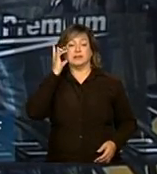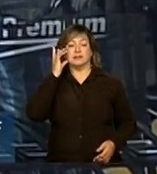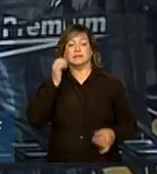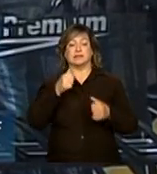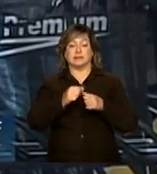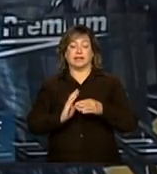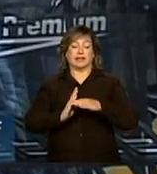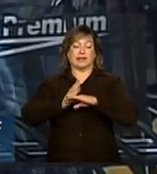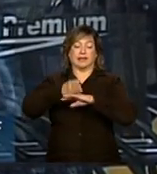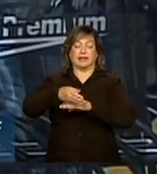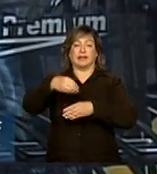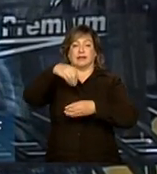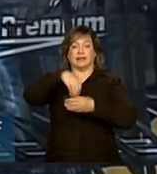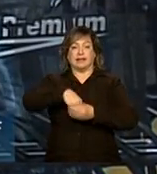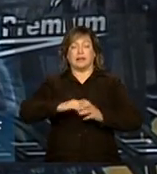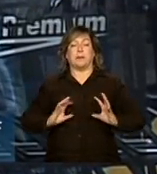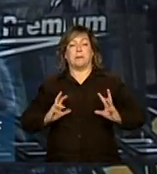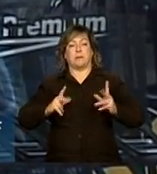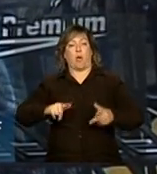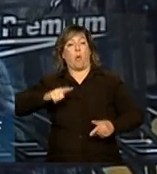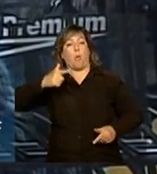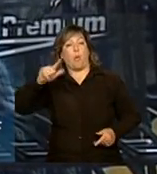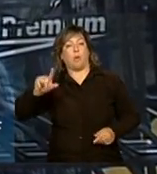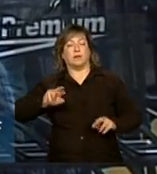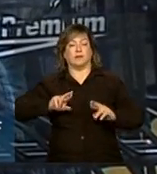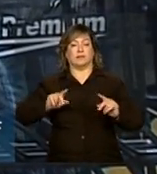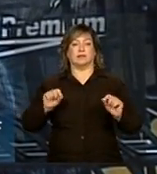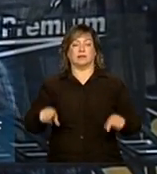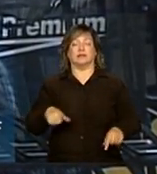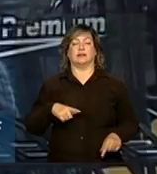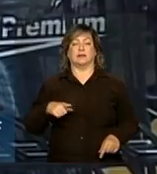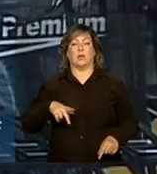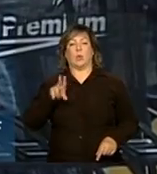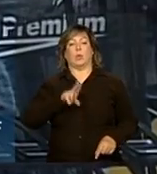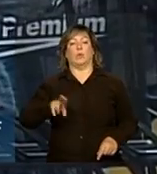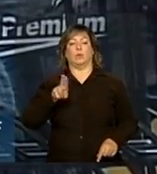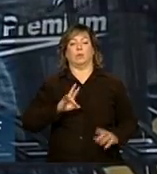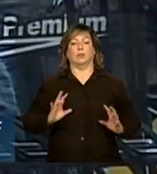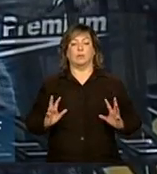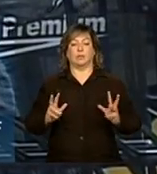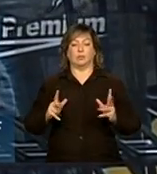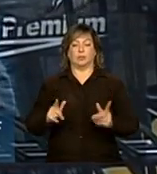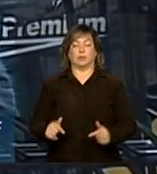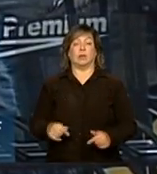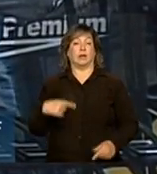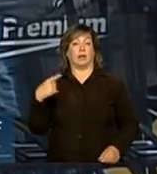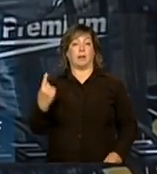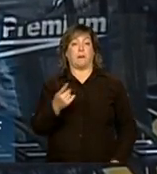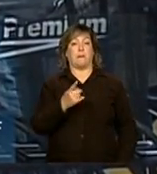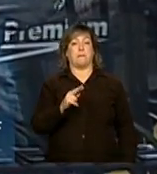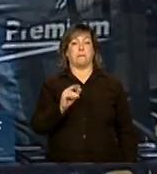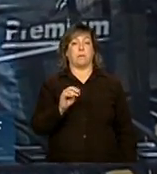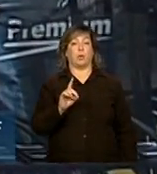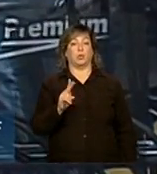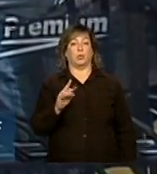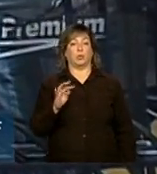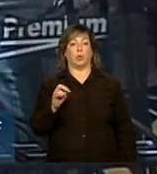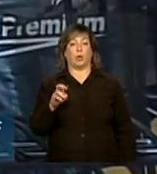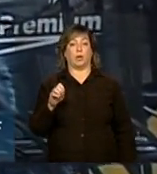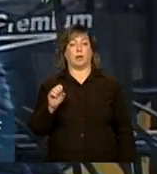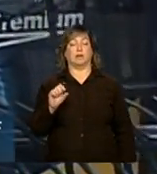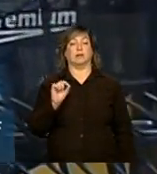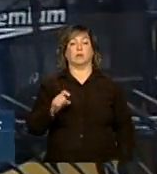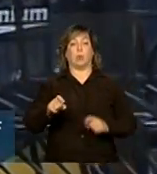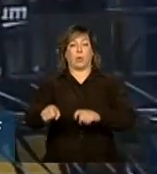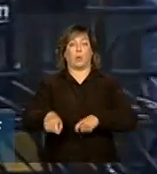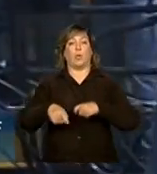em mais um equipamento utilizado aí nas lavouras os produtores rurais têm